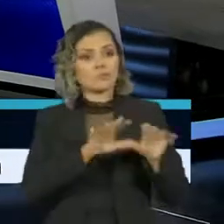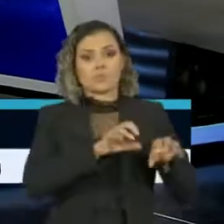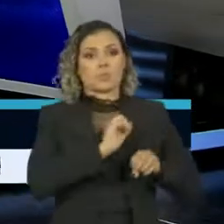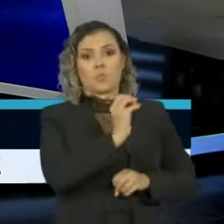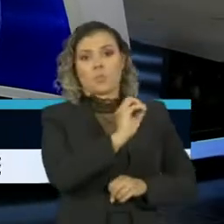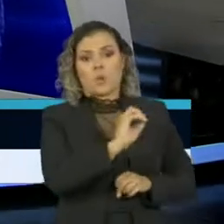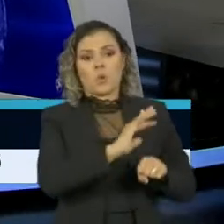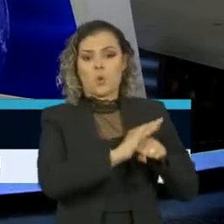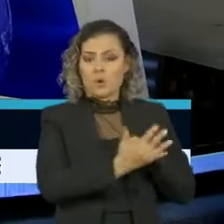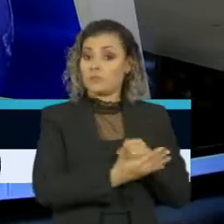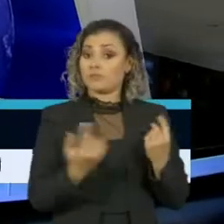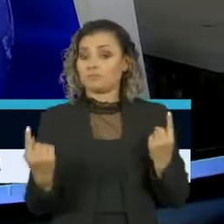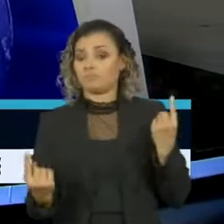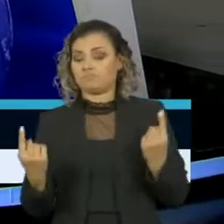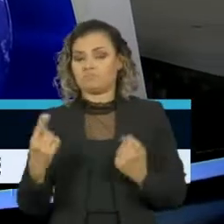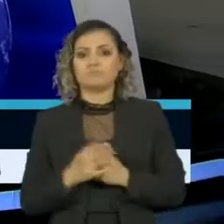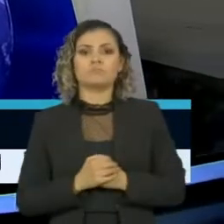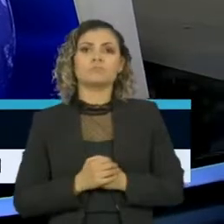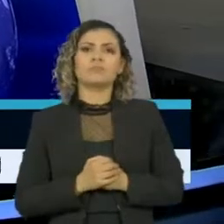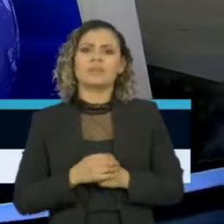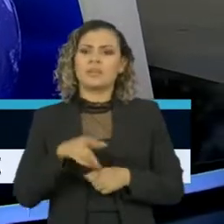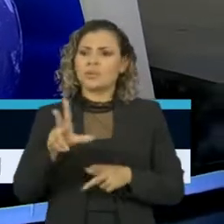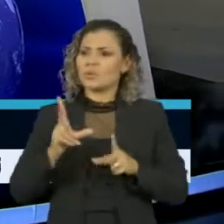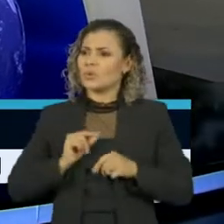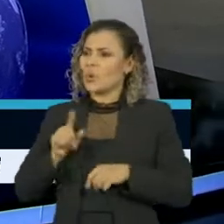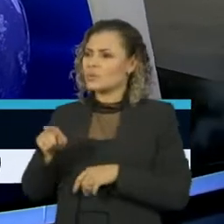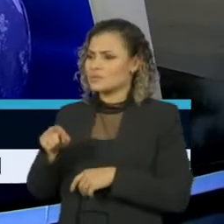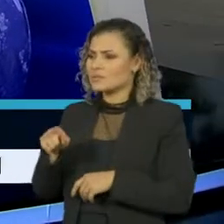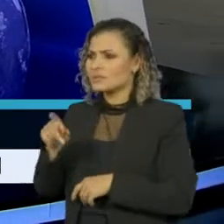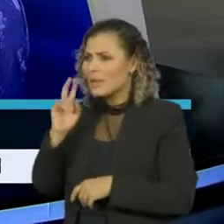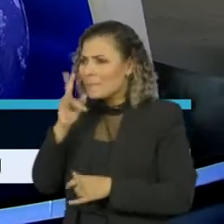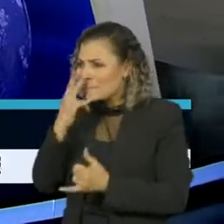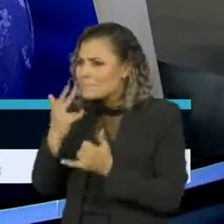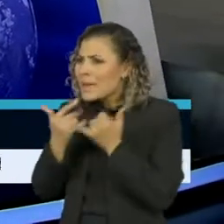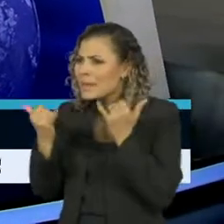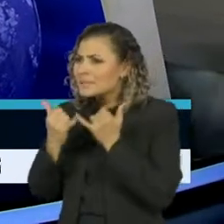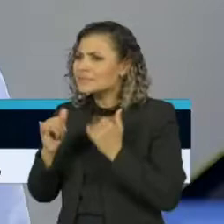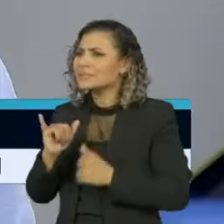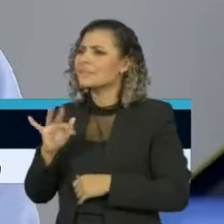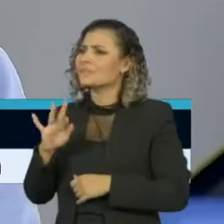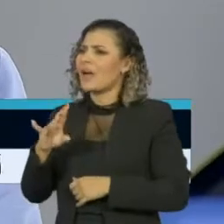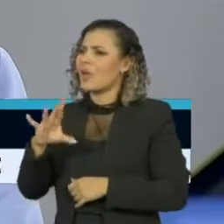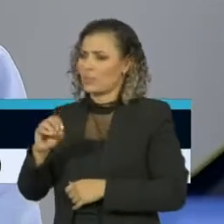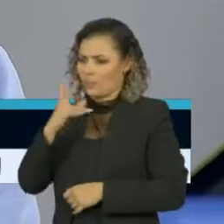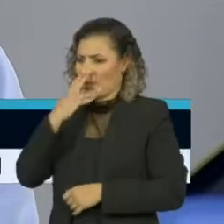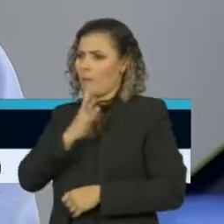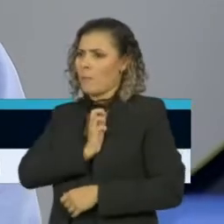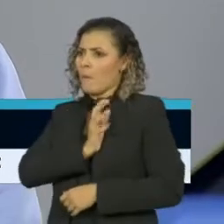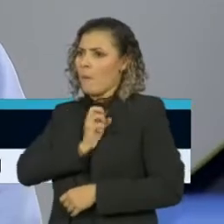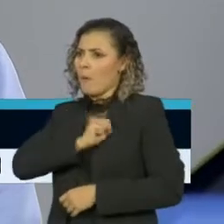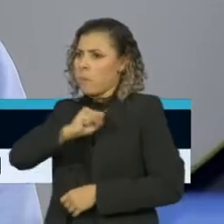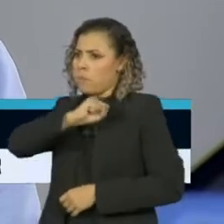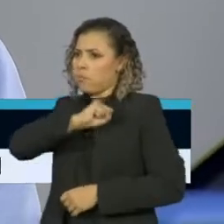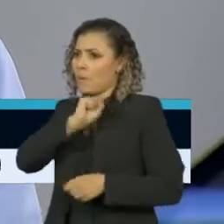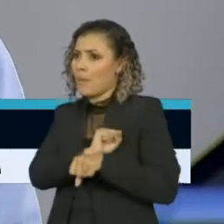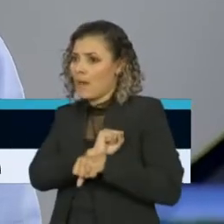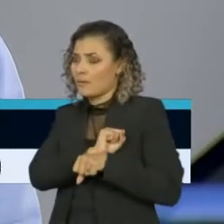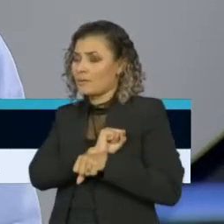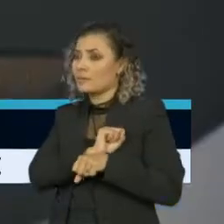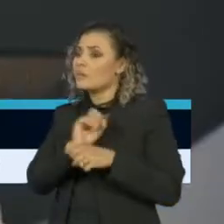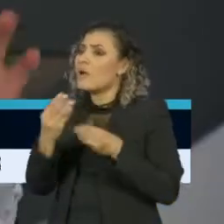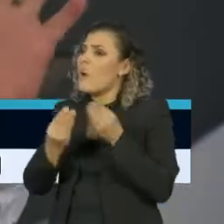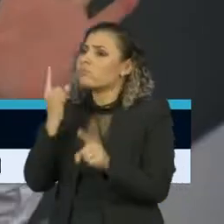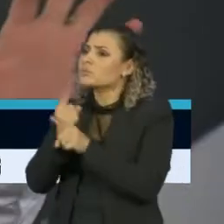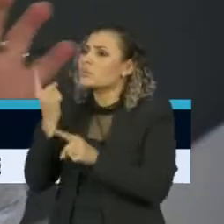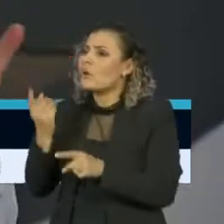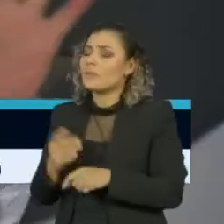e falou sintomas dessa síndrome do coração partido elas são muito semelhantes não sintomas de um infarto como é feito esse diagnóstico